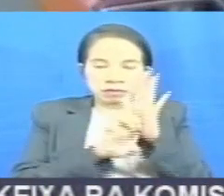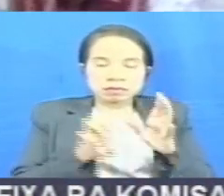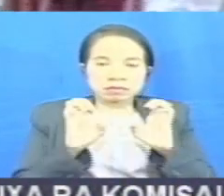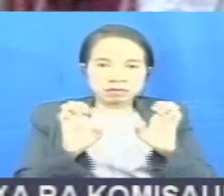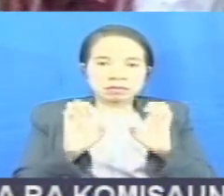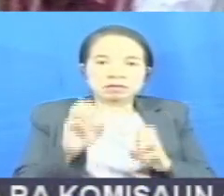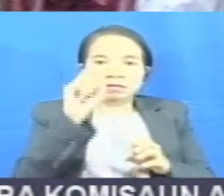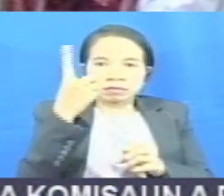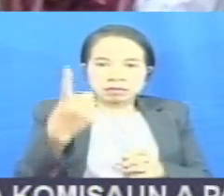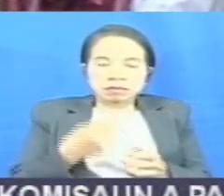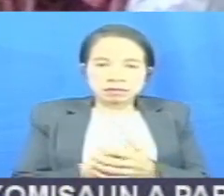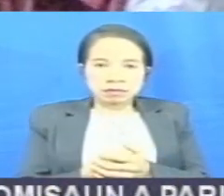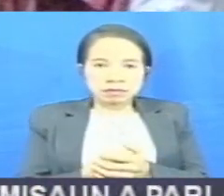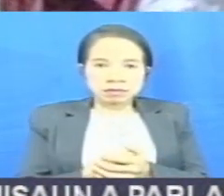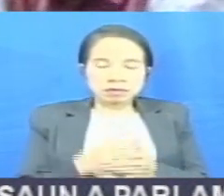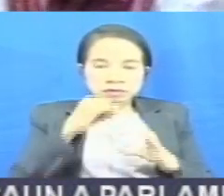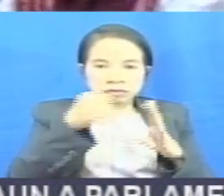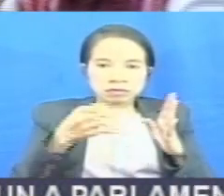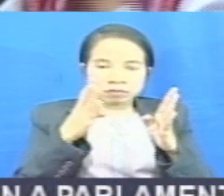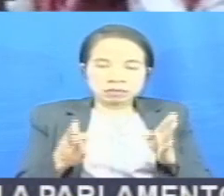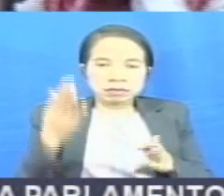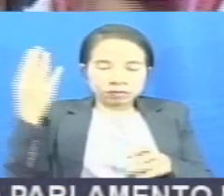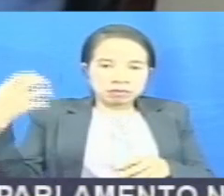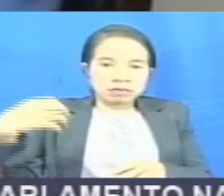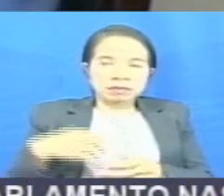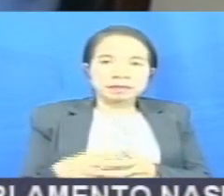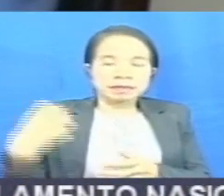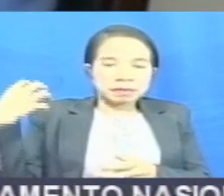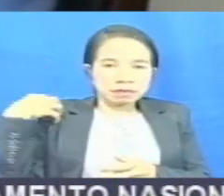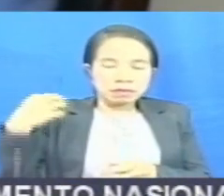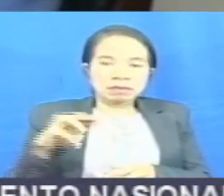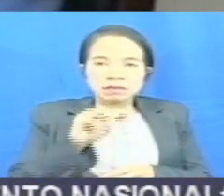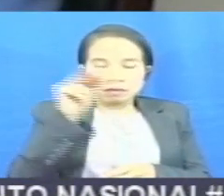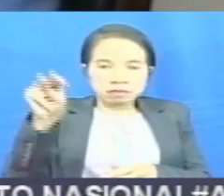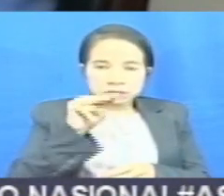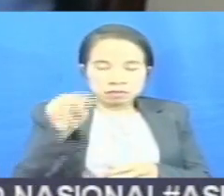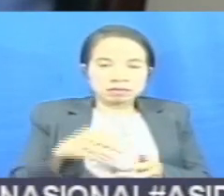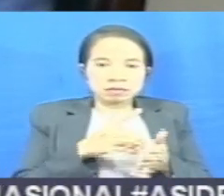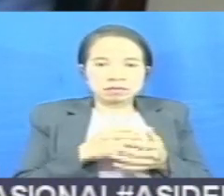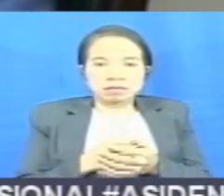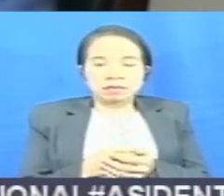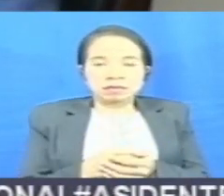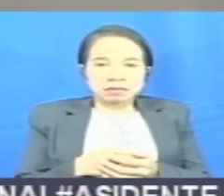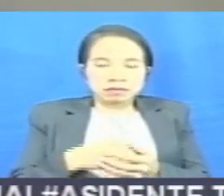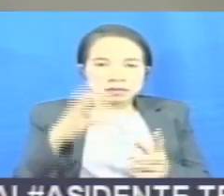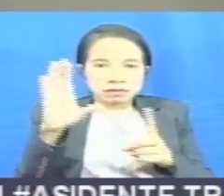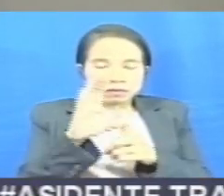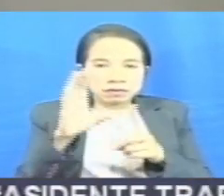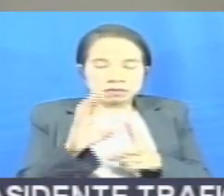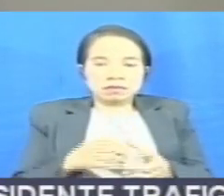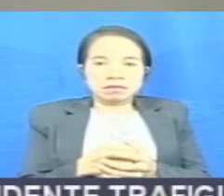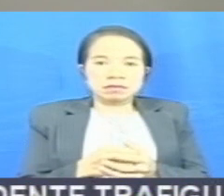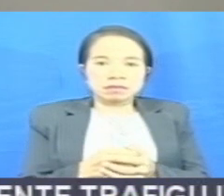Badala Sanulu Restenida. Mas jornalista Cira e a Palácio Presidencial, quarta-feira, né, chefe Casa Civil Francisco